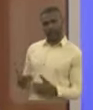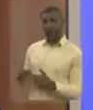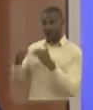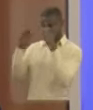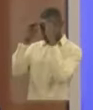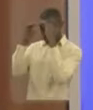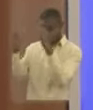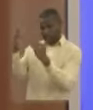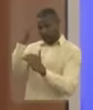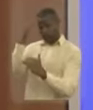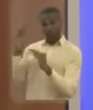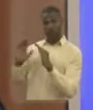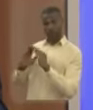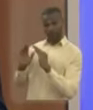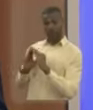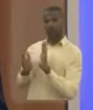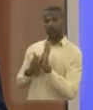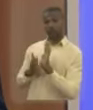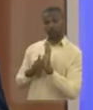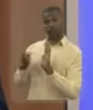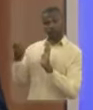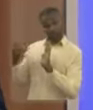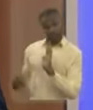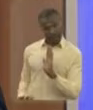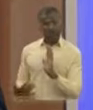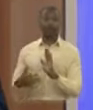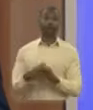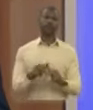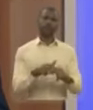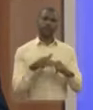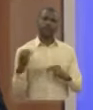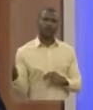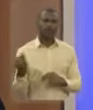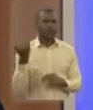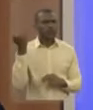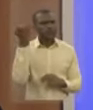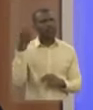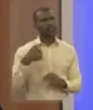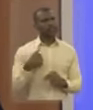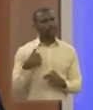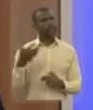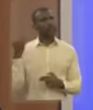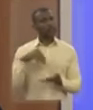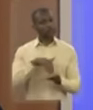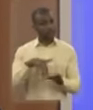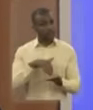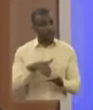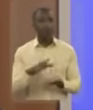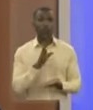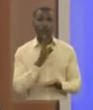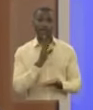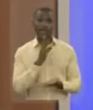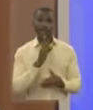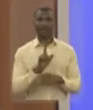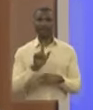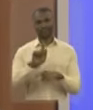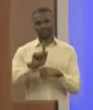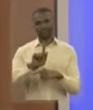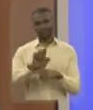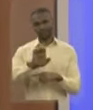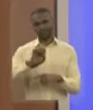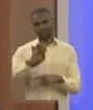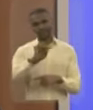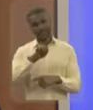lá grana em casa fale das propostas questão por isso que é importante ter sido secretário por isso que é importante conhecer a gestão né